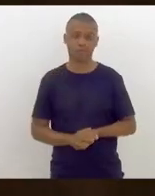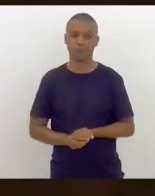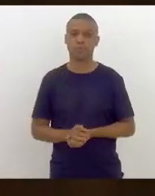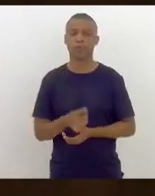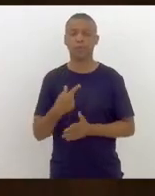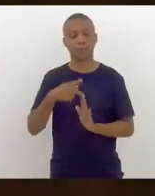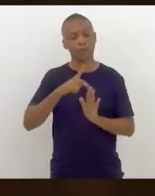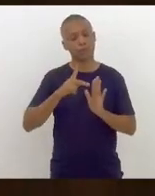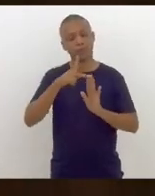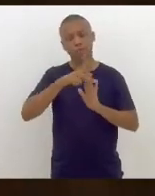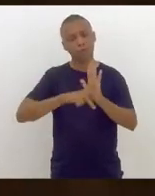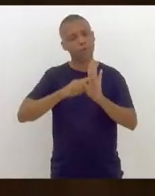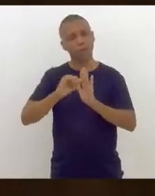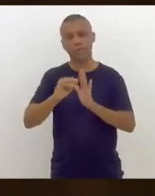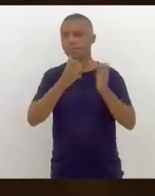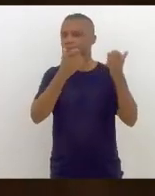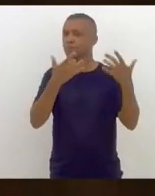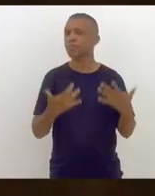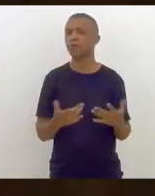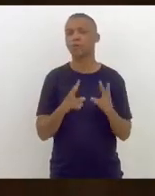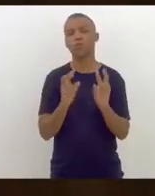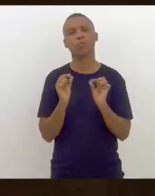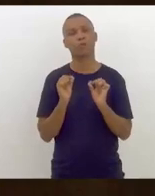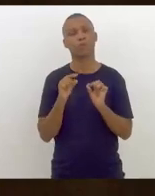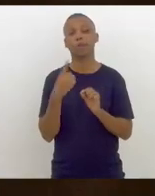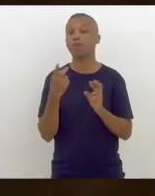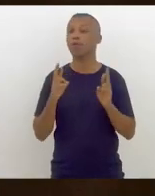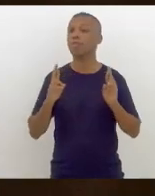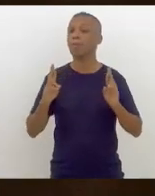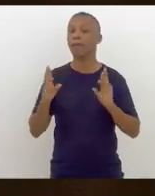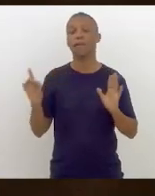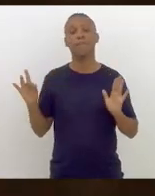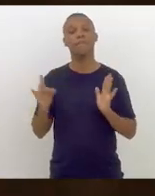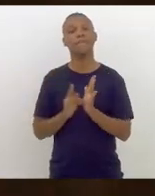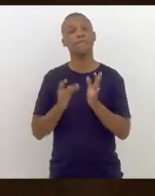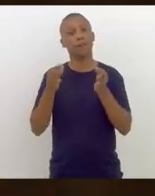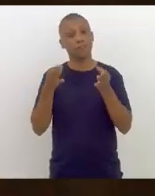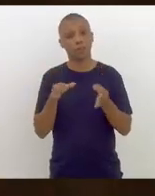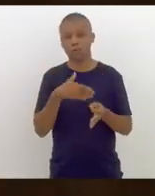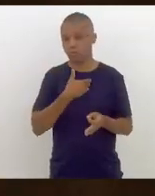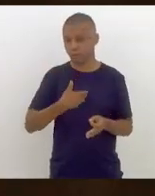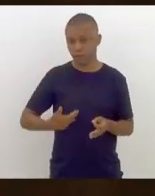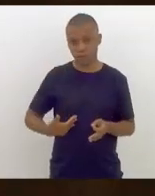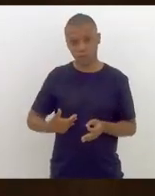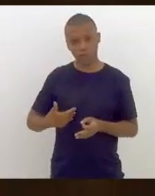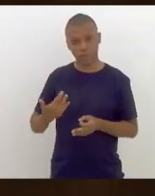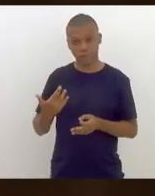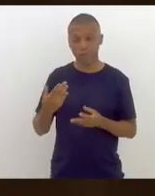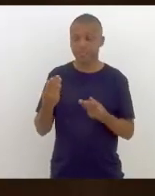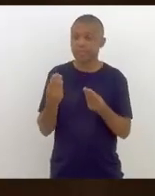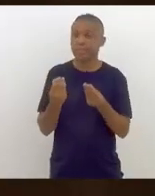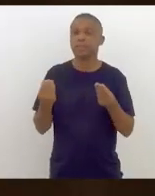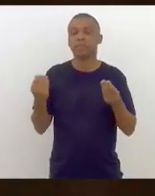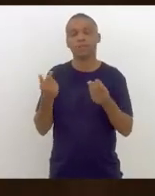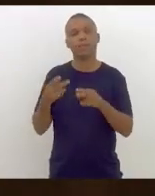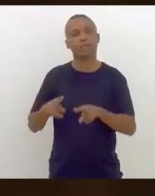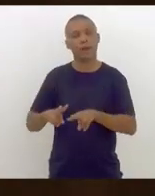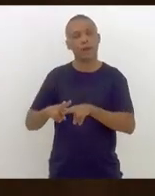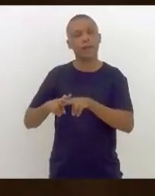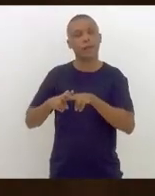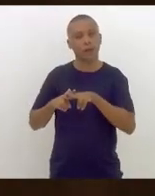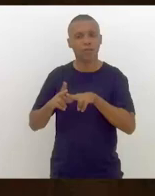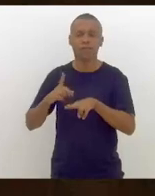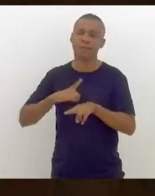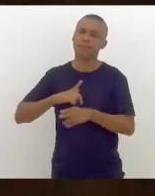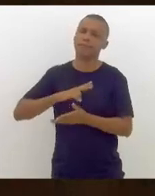esse projeto de lei e a gente espera verdadeiramente que o governador seja sensível a essa causa né eu